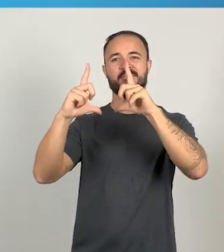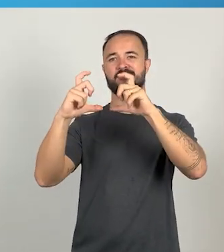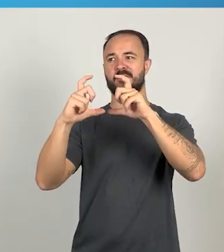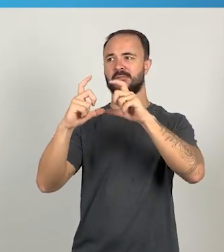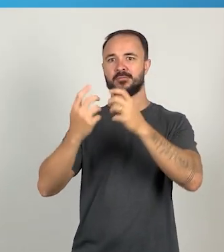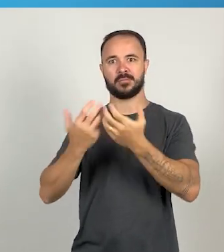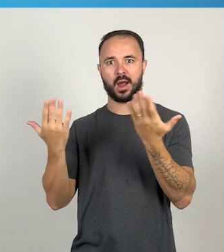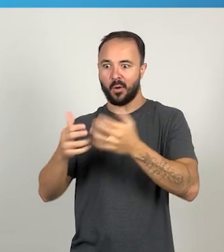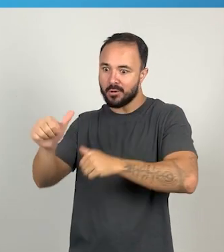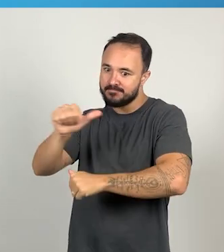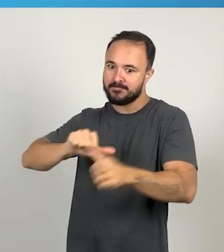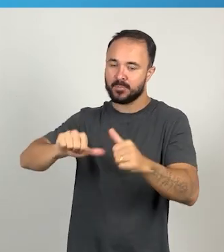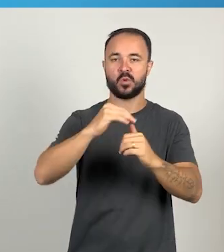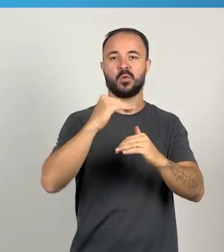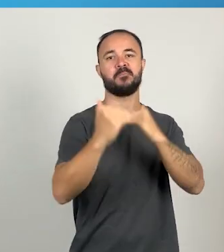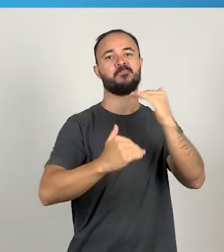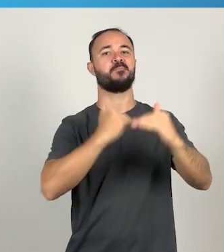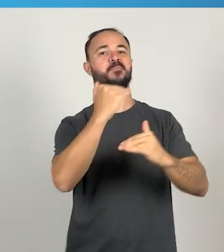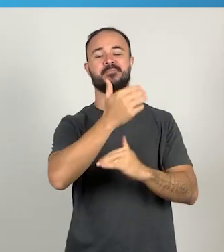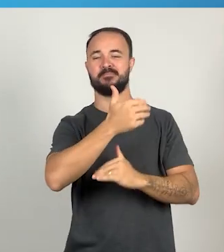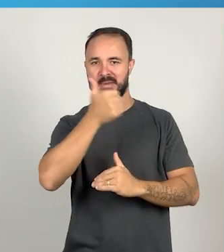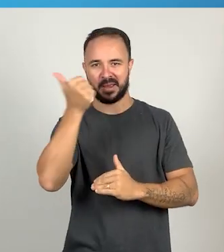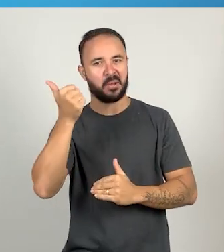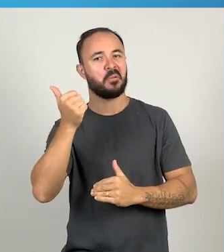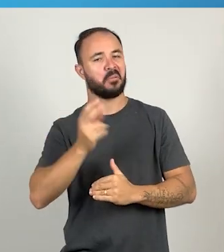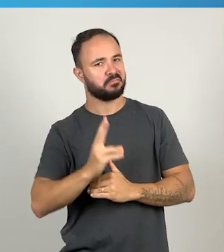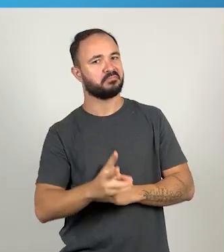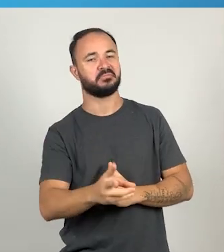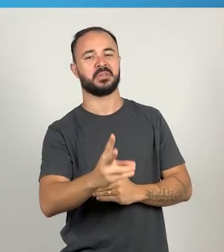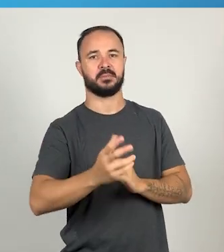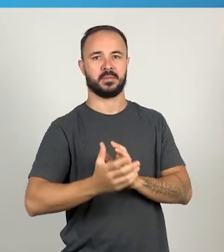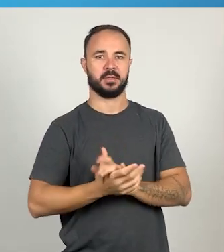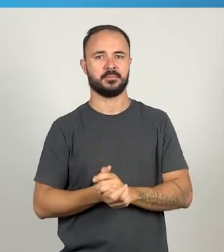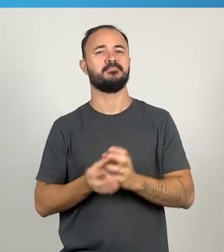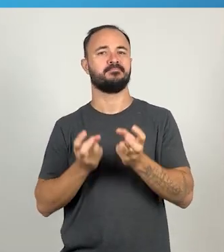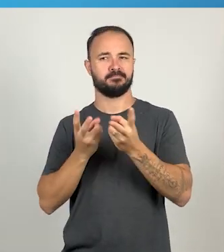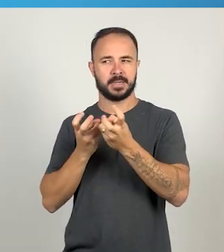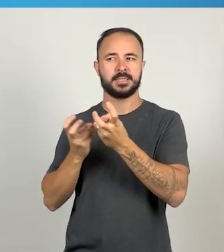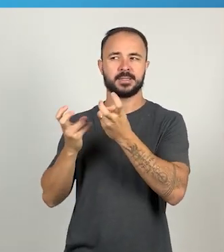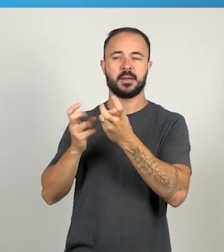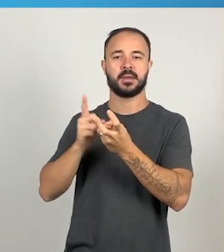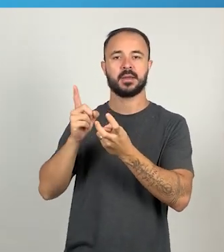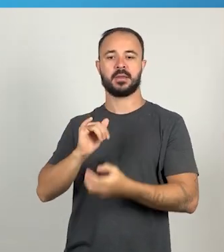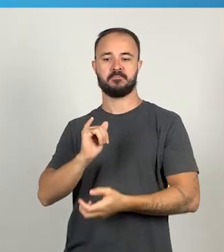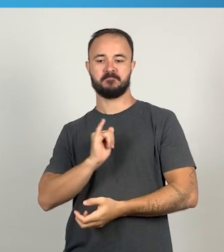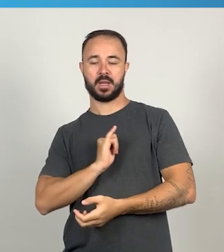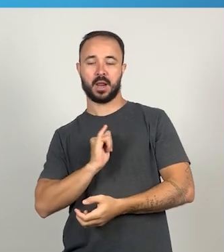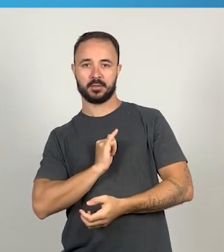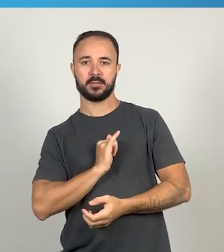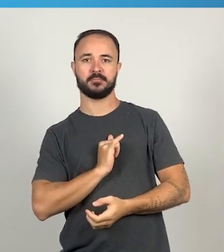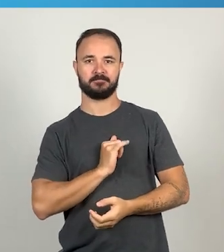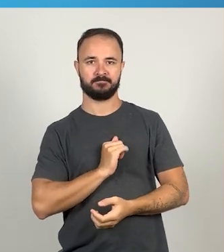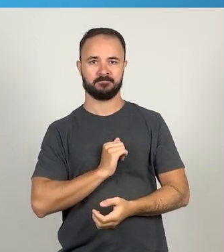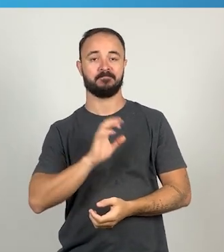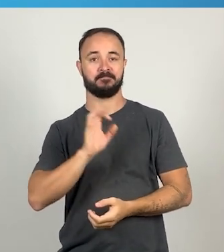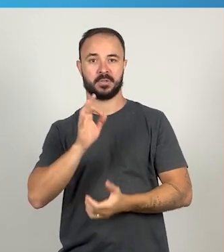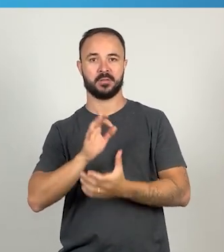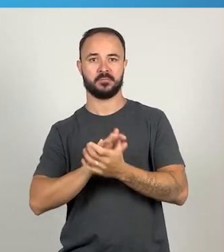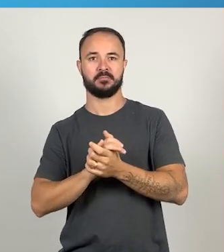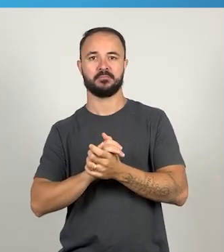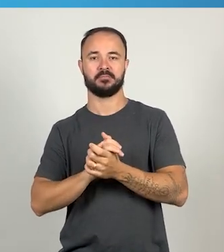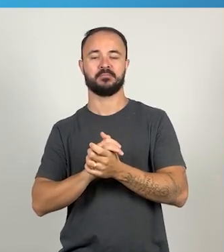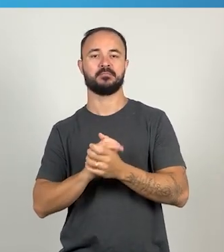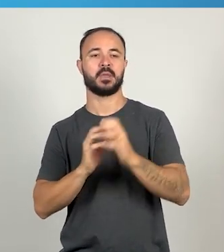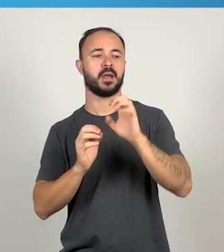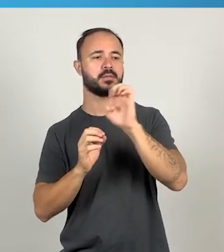mudanças geográficas no nosso espaço aqui de Imperatriz. Na minha esquerda, eu tenho a